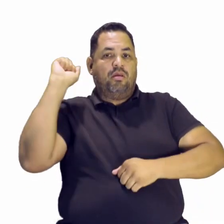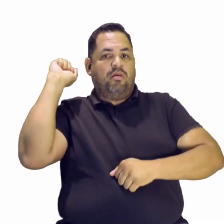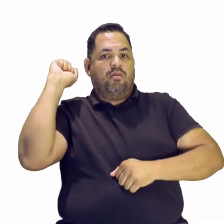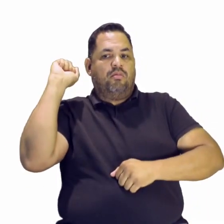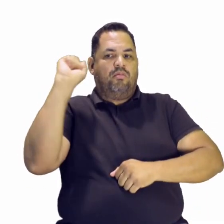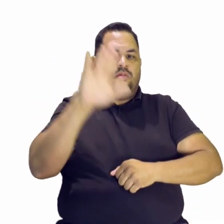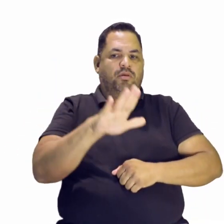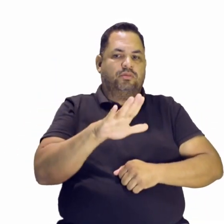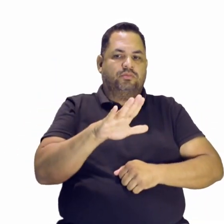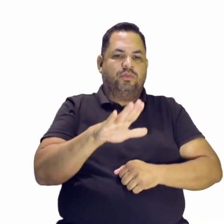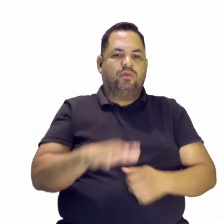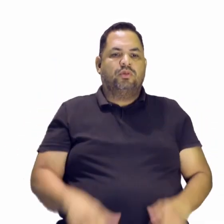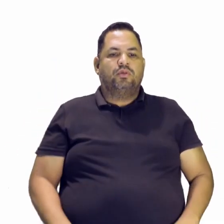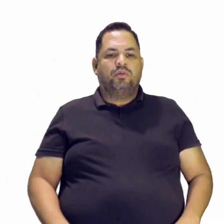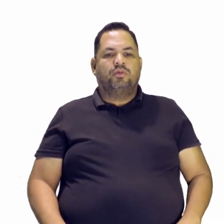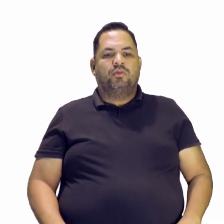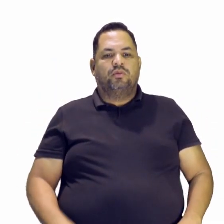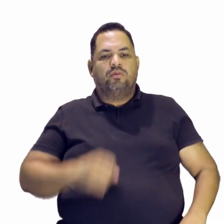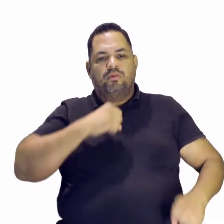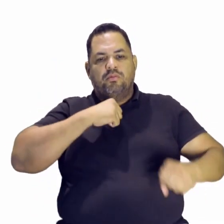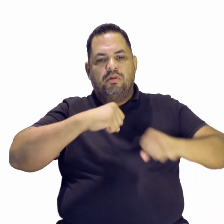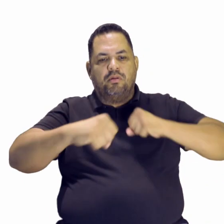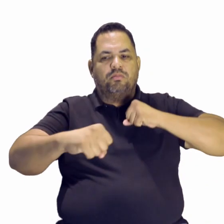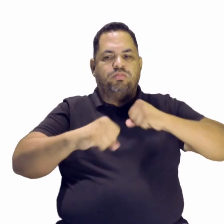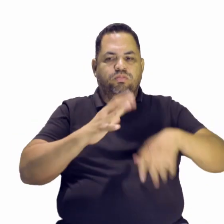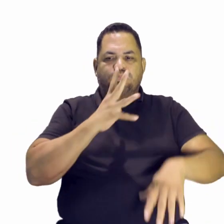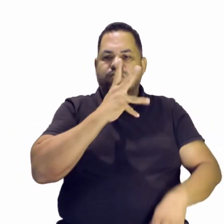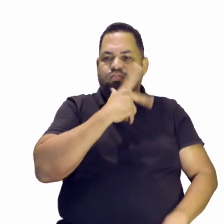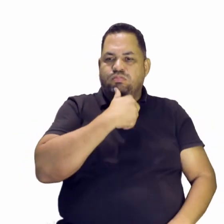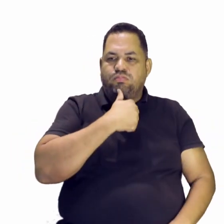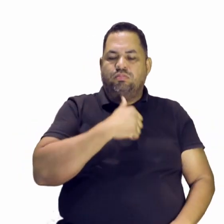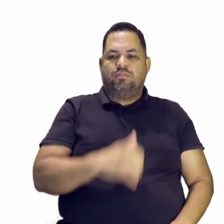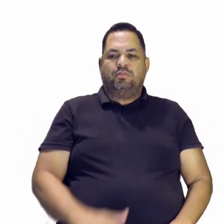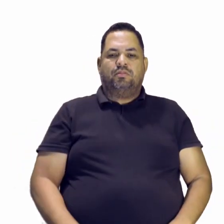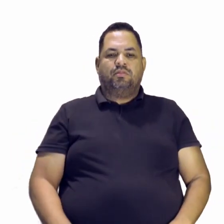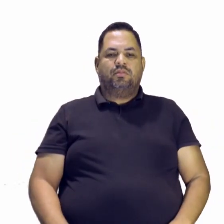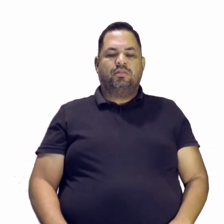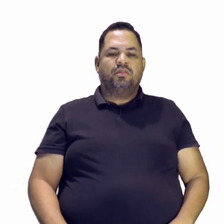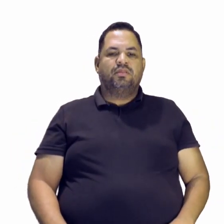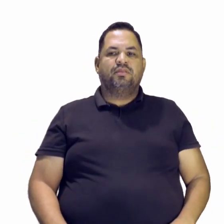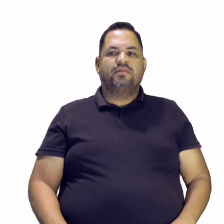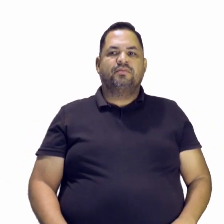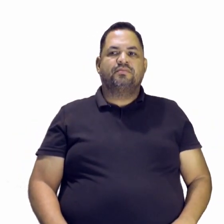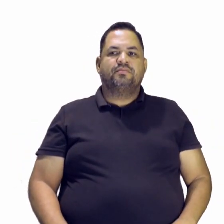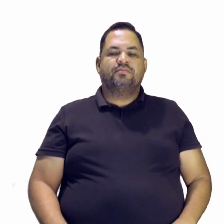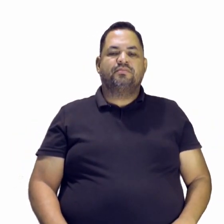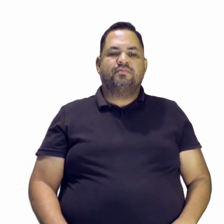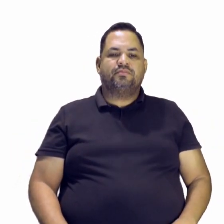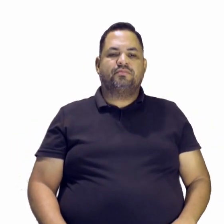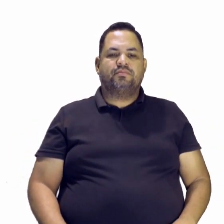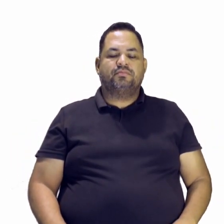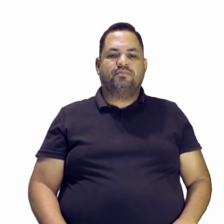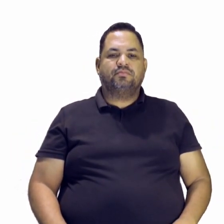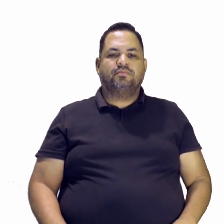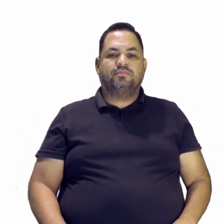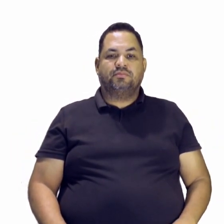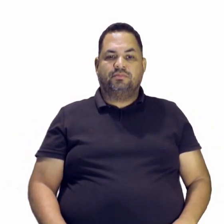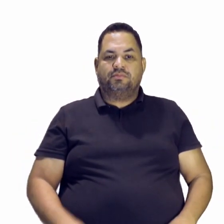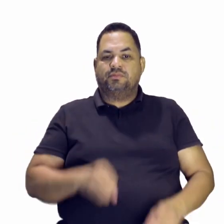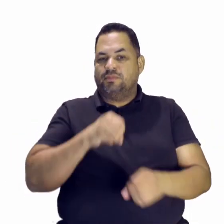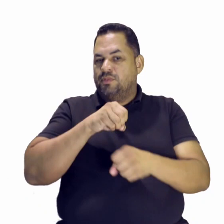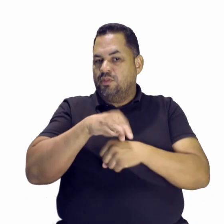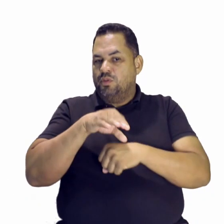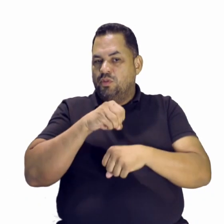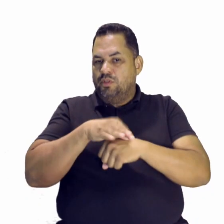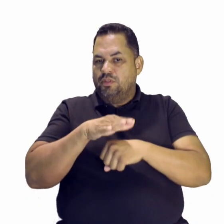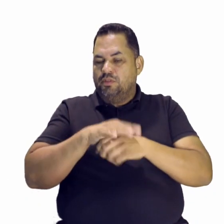que é o handball ou a maratona? Dei uma dica para você ali de milhões ali logo no trecho lá